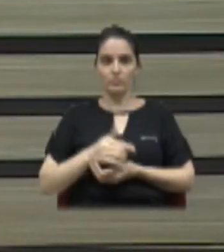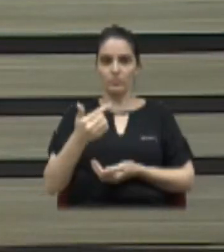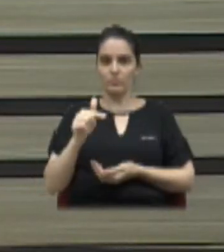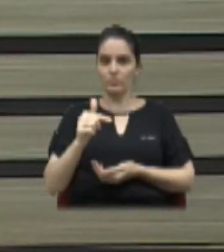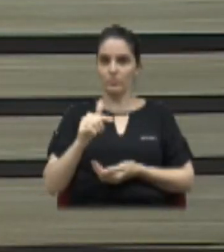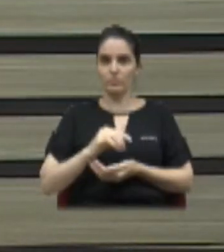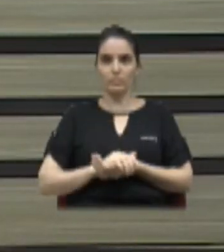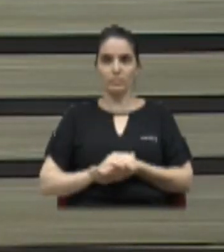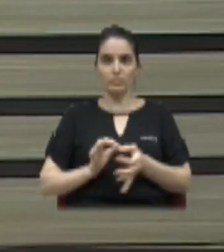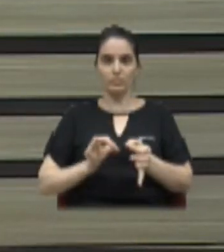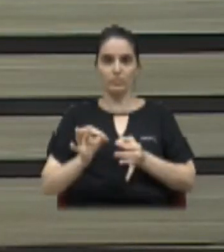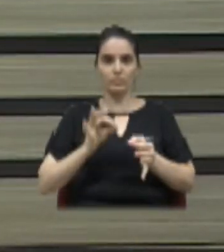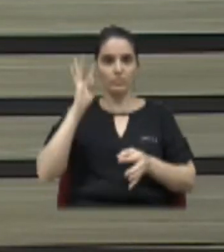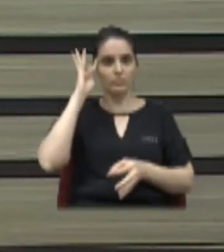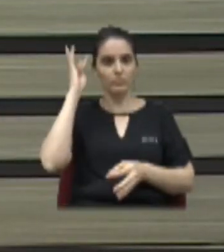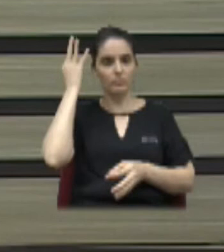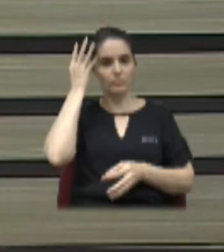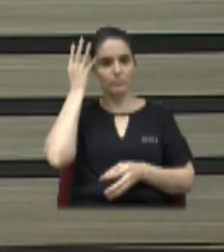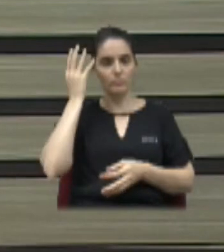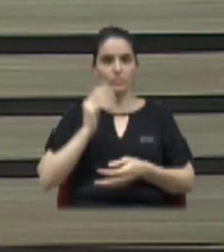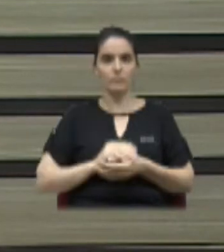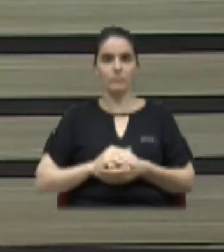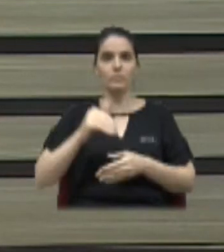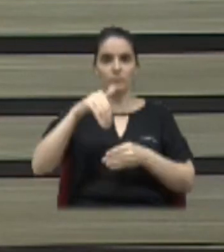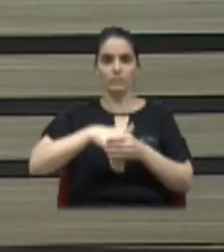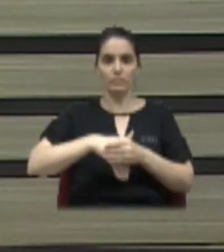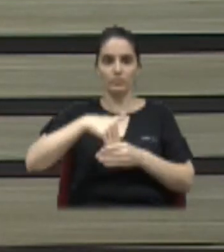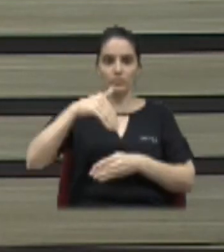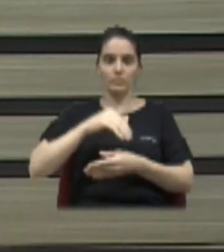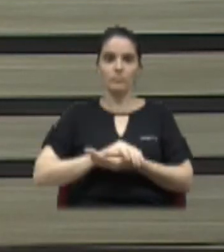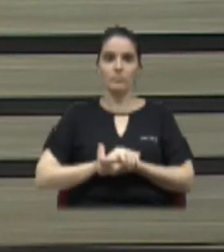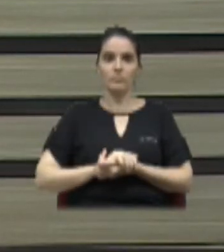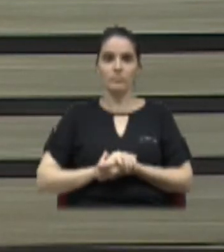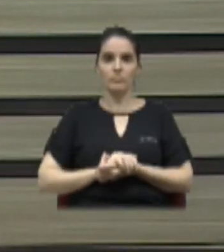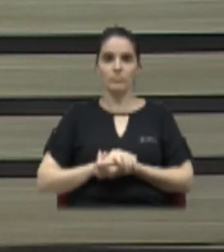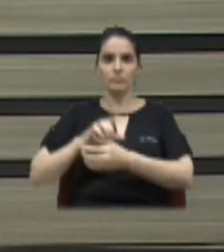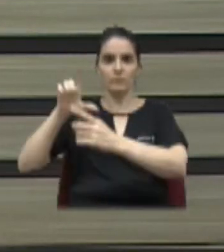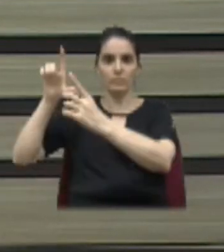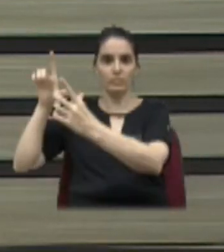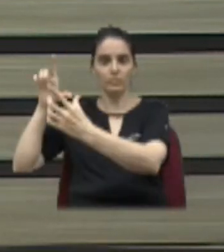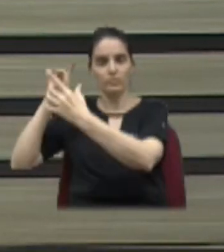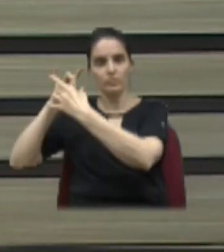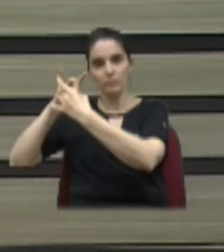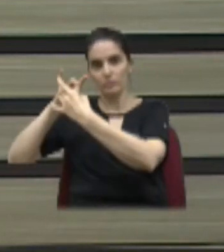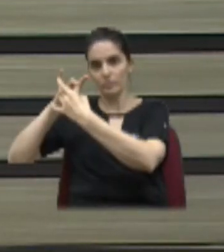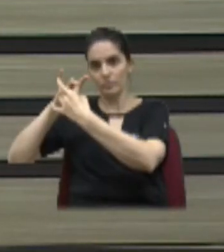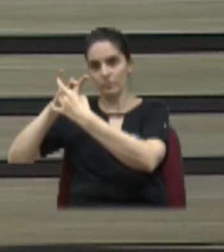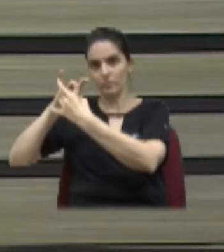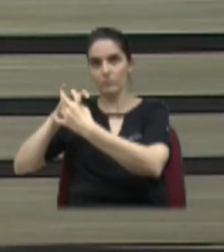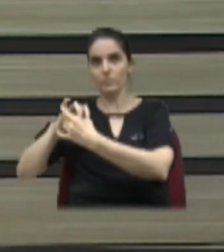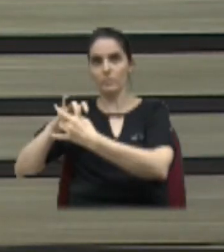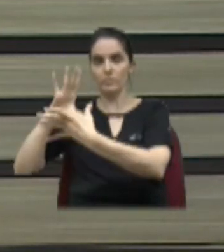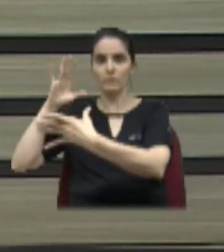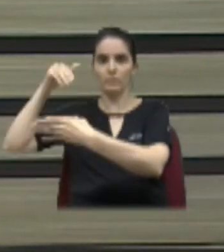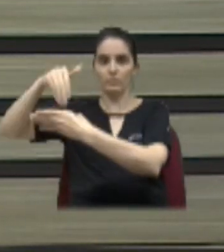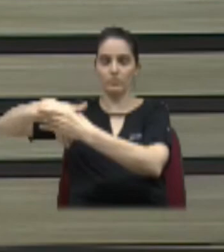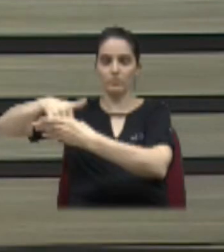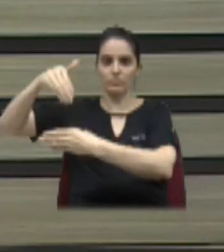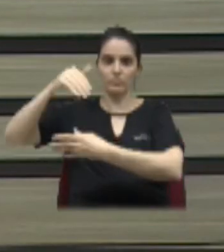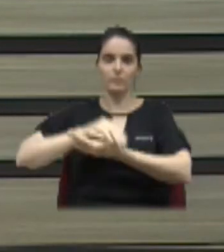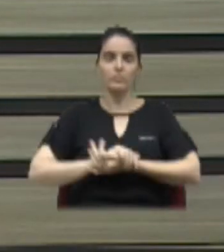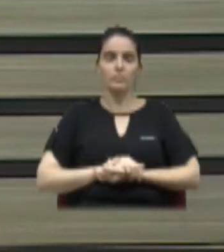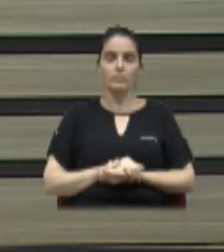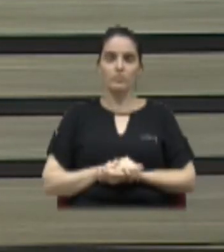Não havendo o projeto de resolução, ele vai à votação. E o painel de votação, ele está aberto, senhores